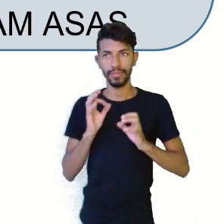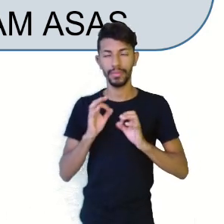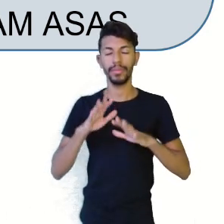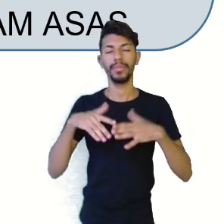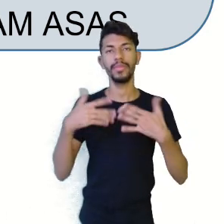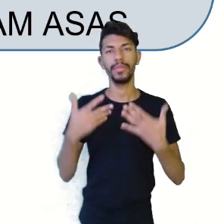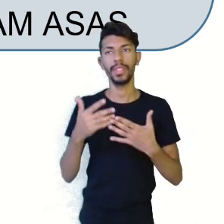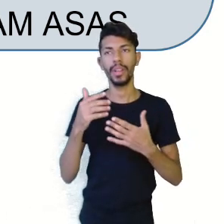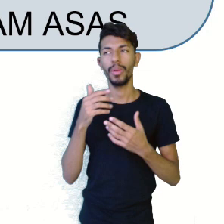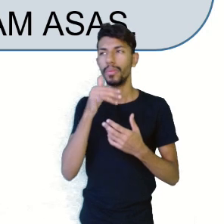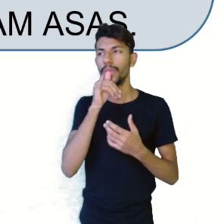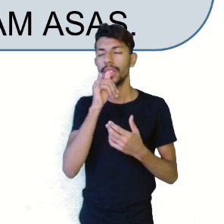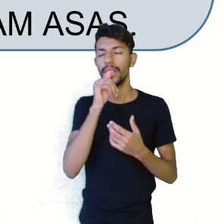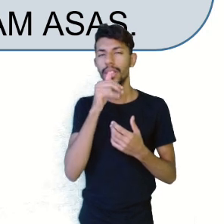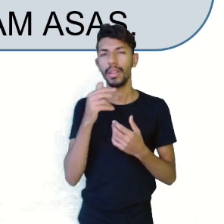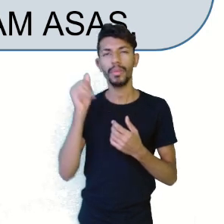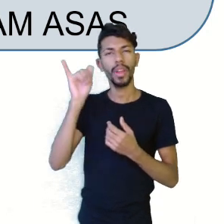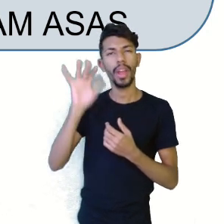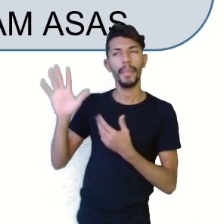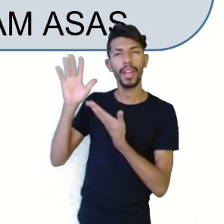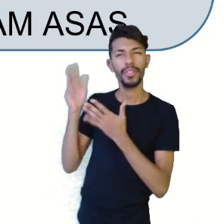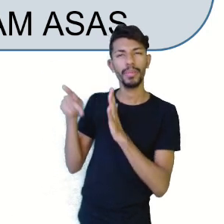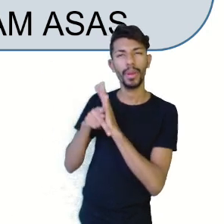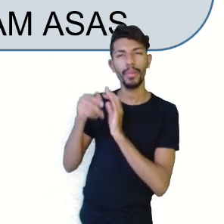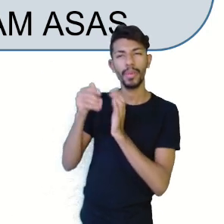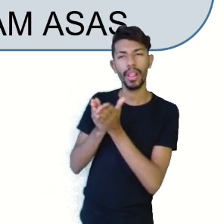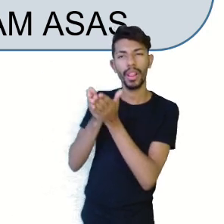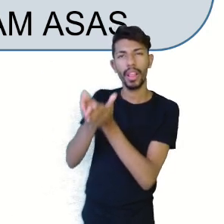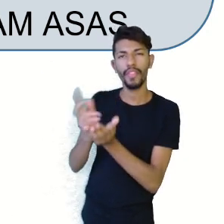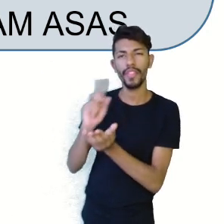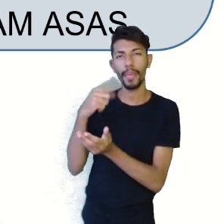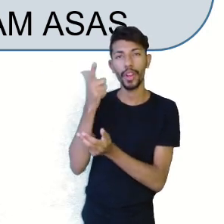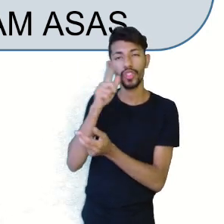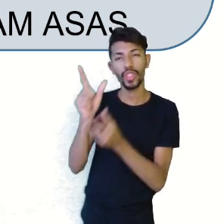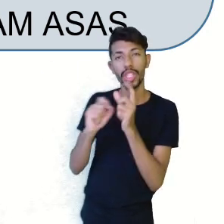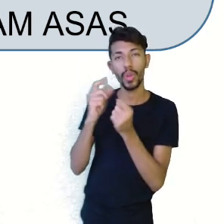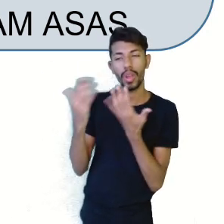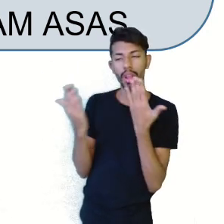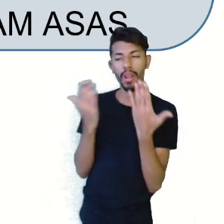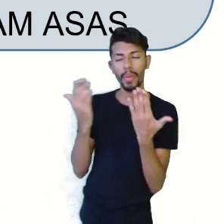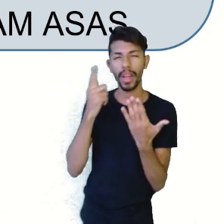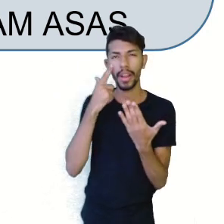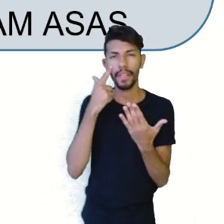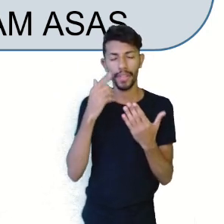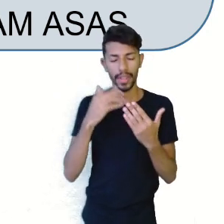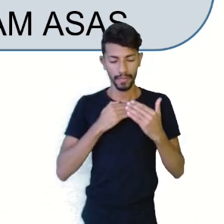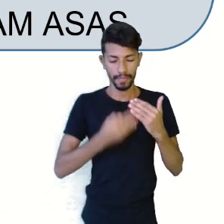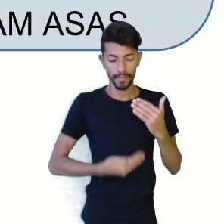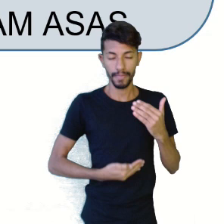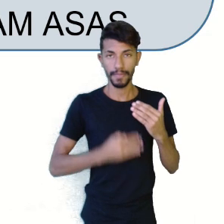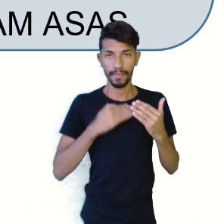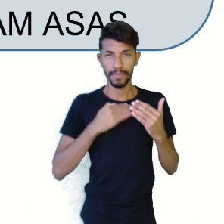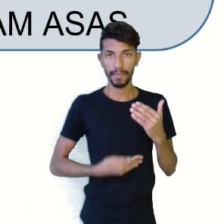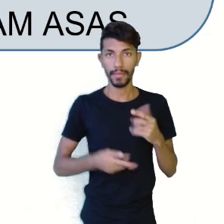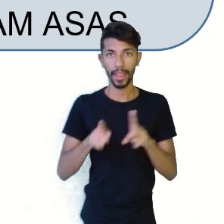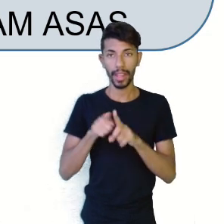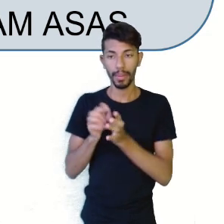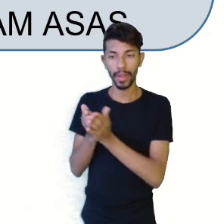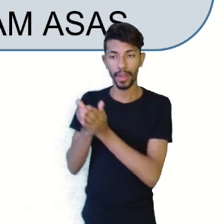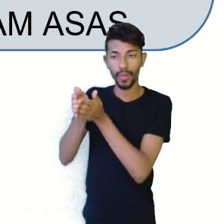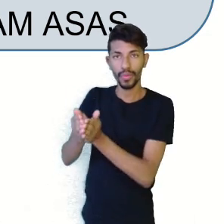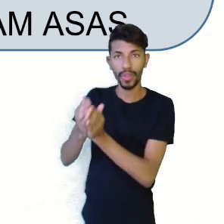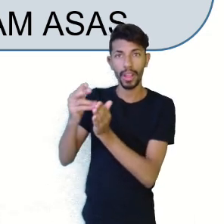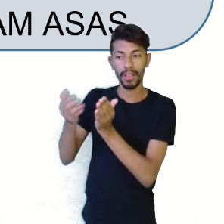comparar. A quilha, uma espécie da quilha da ave, embaixo aqui do peito dela, e a quilha do navio também para a gente